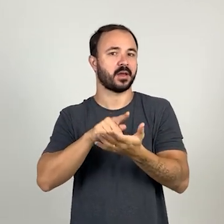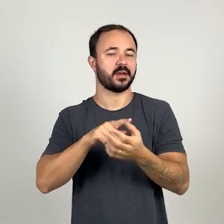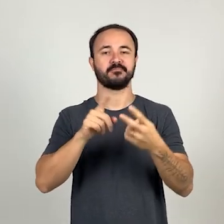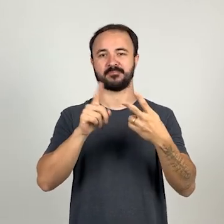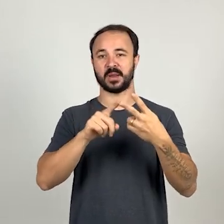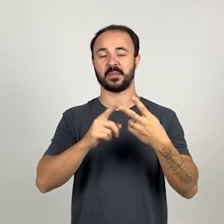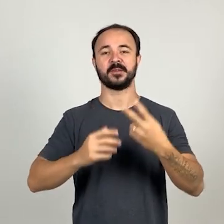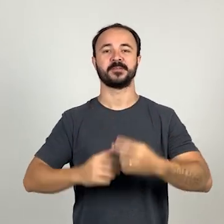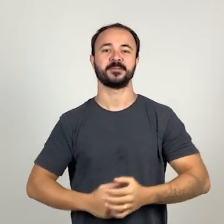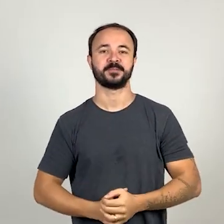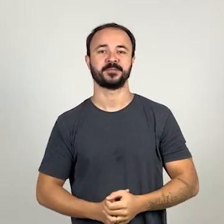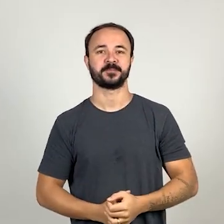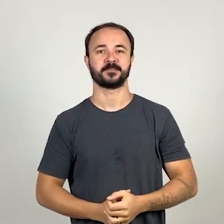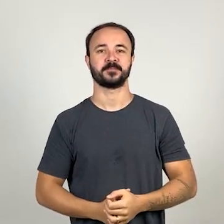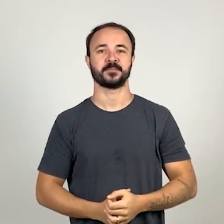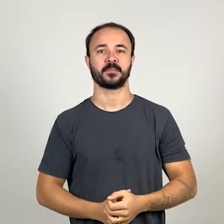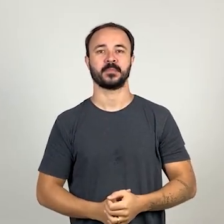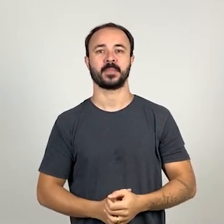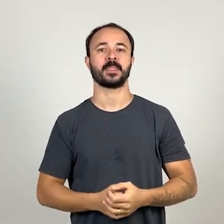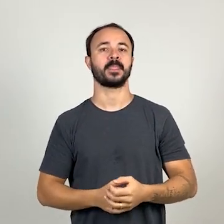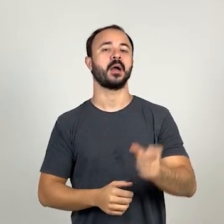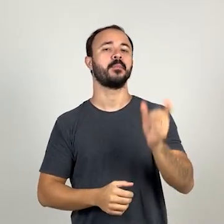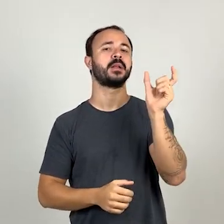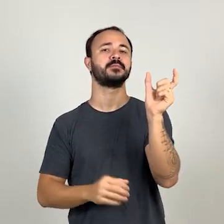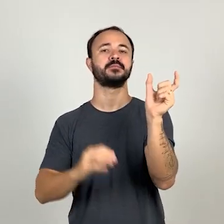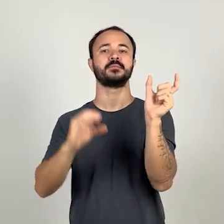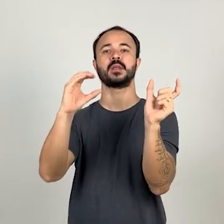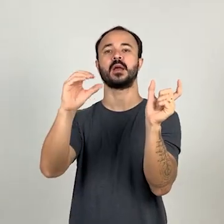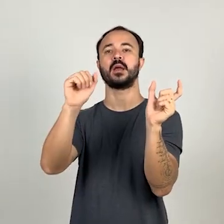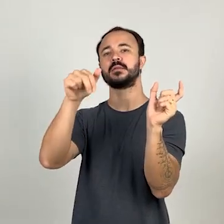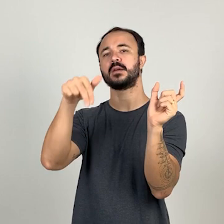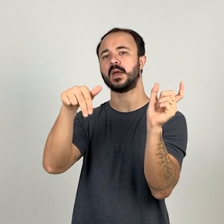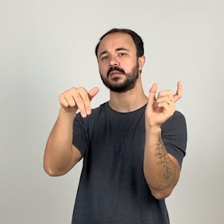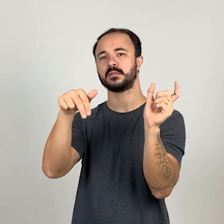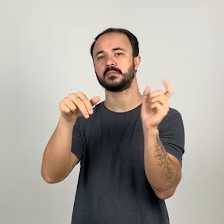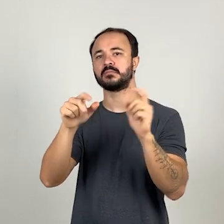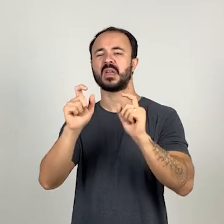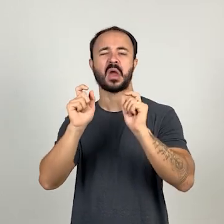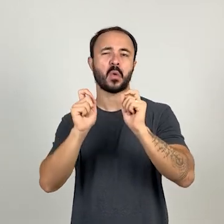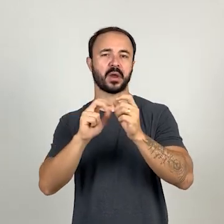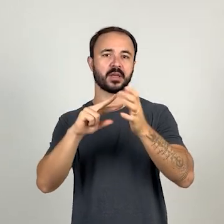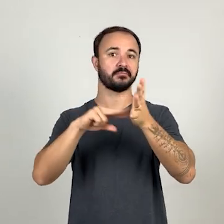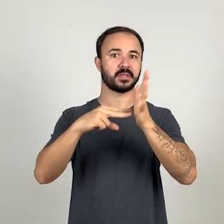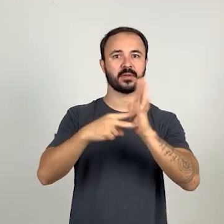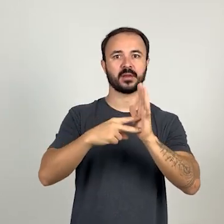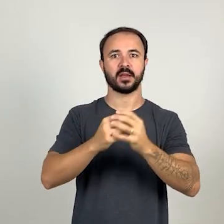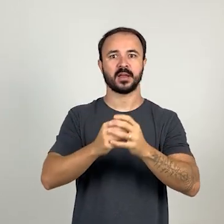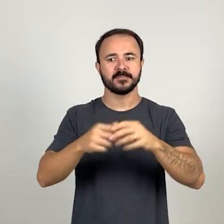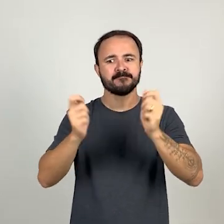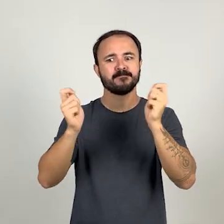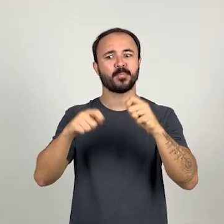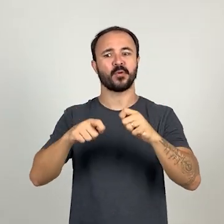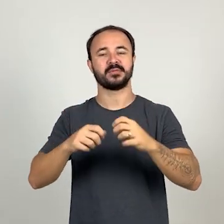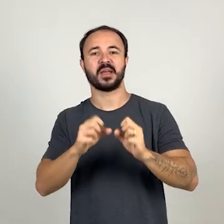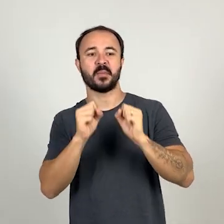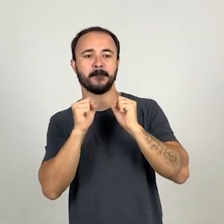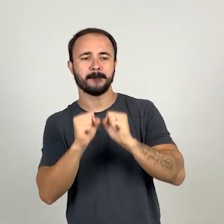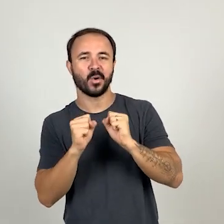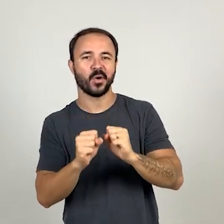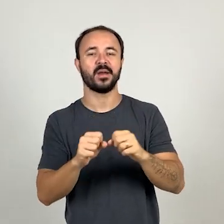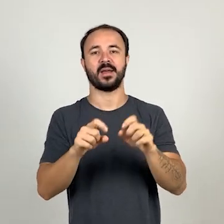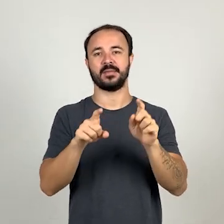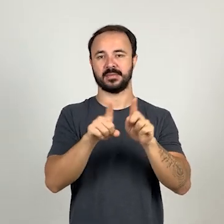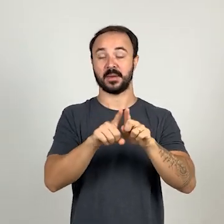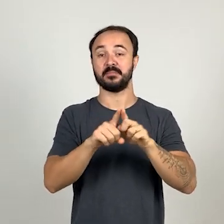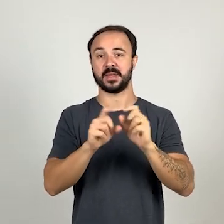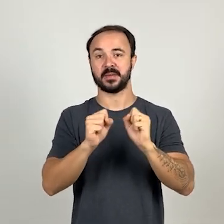Can. Esse verbo pode ser usado para expressar também permissão, habilidade, possibilidade. Para expressar